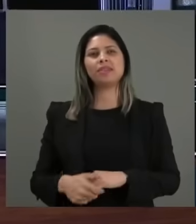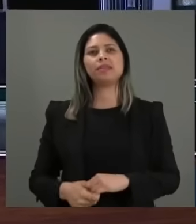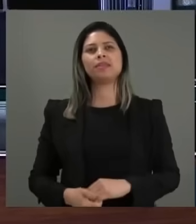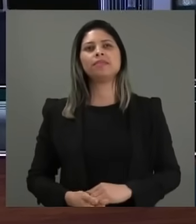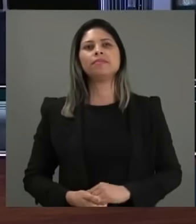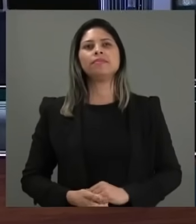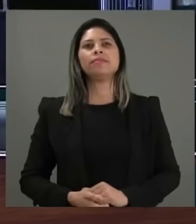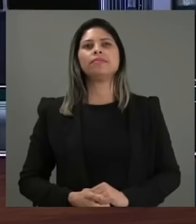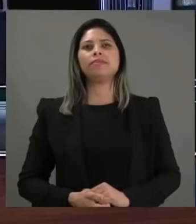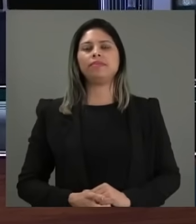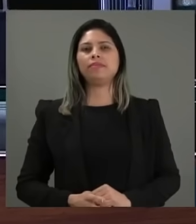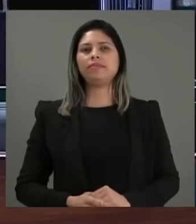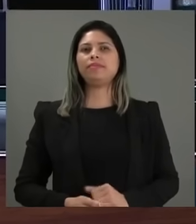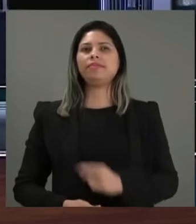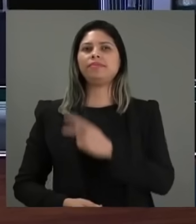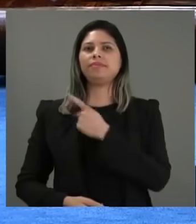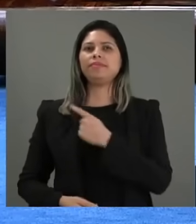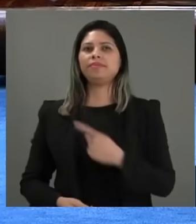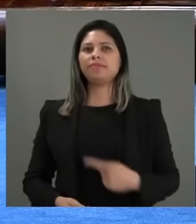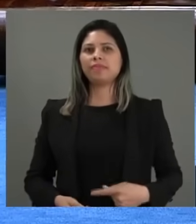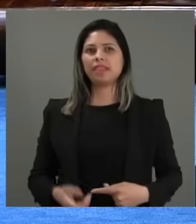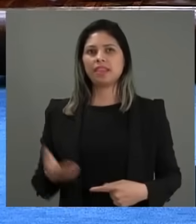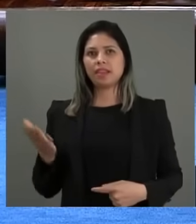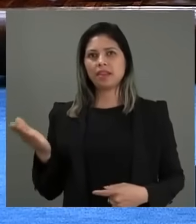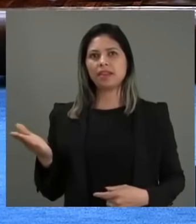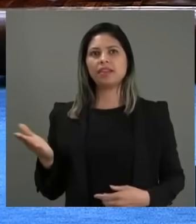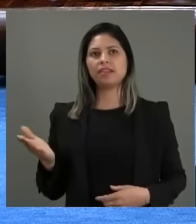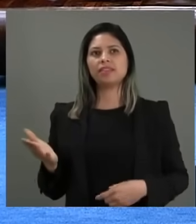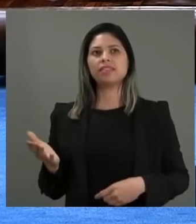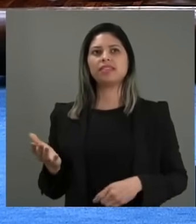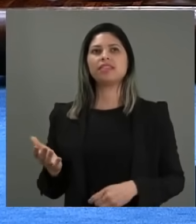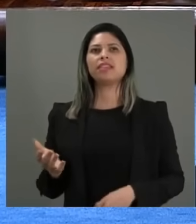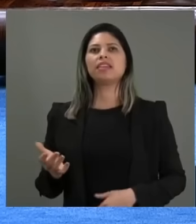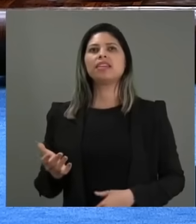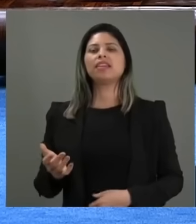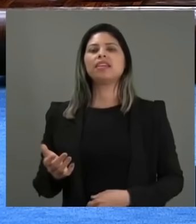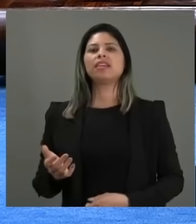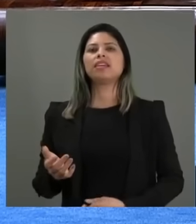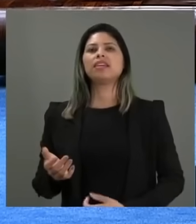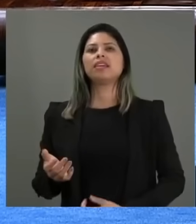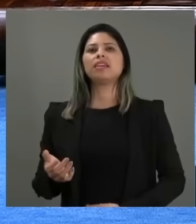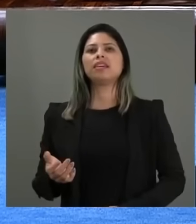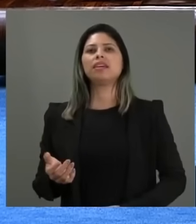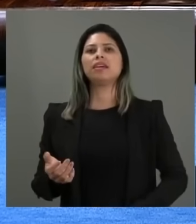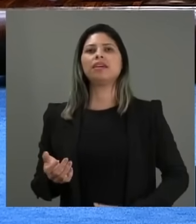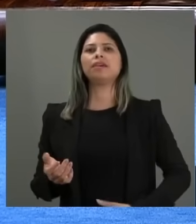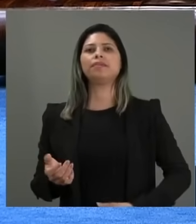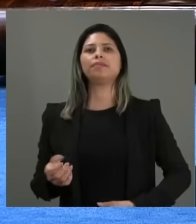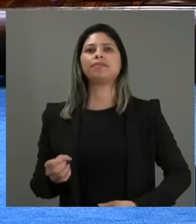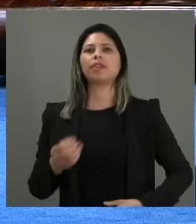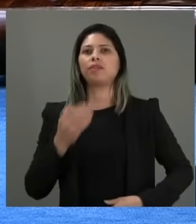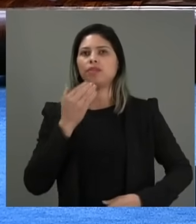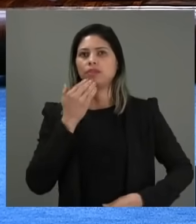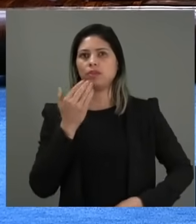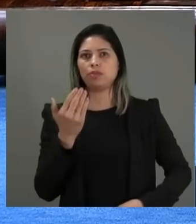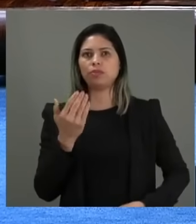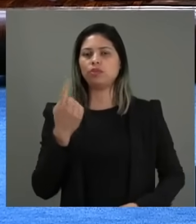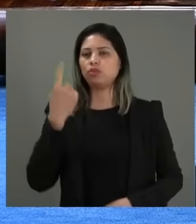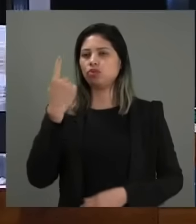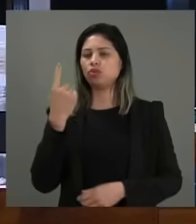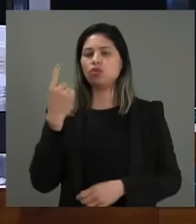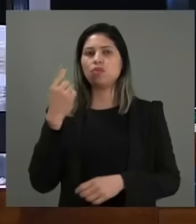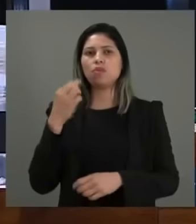Ô, presidente, se o senhor me permite, senador Marcos Rogério também, eu queria fazer uma solicitação de 1 minuto de